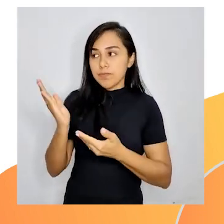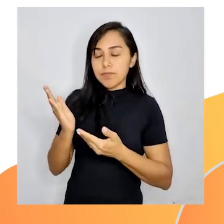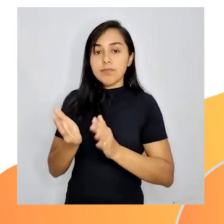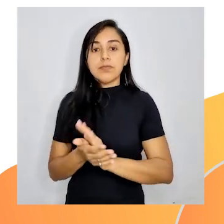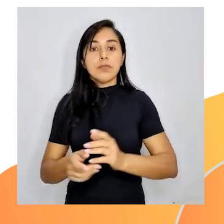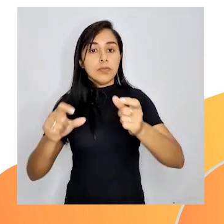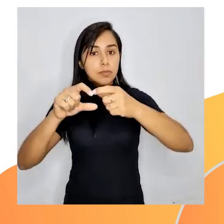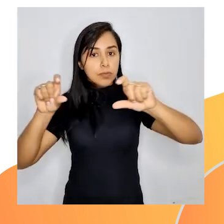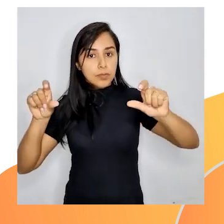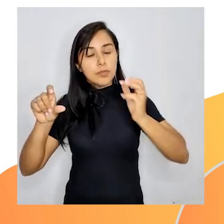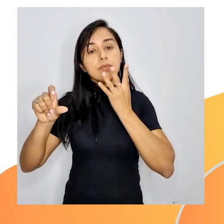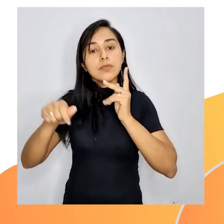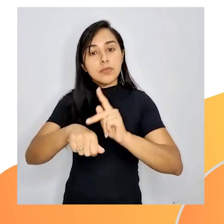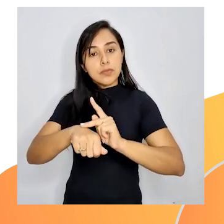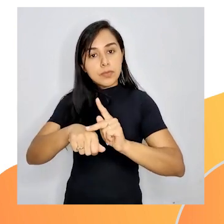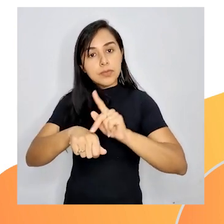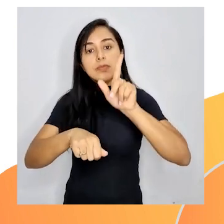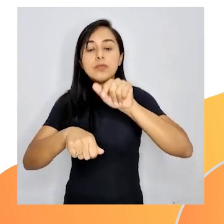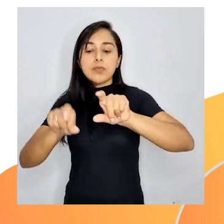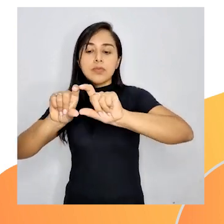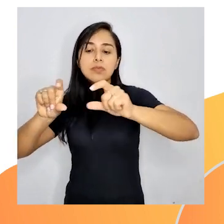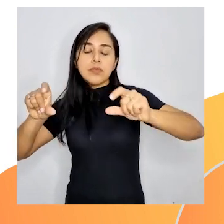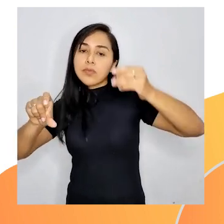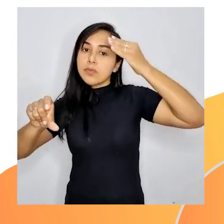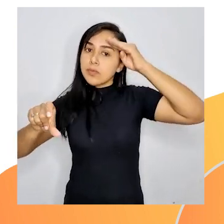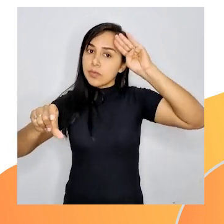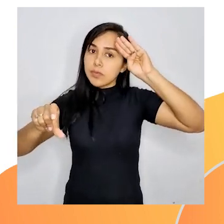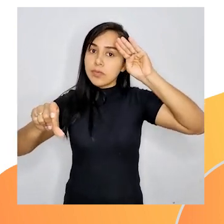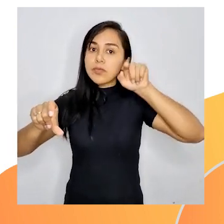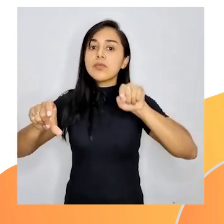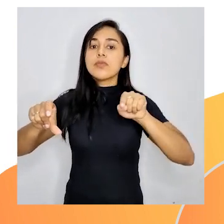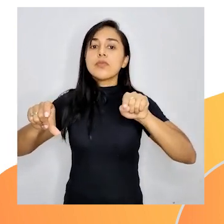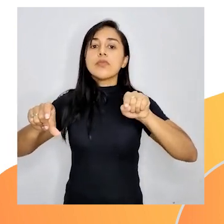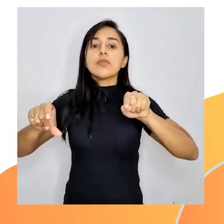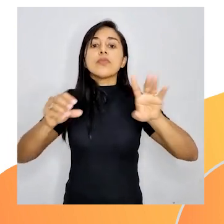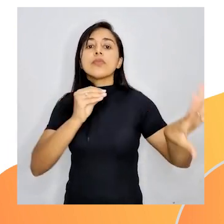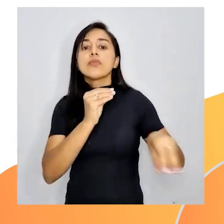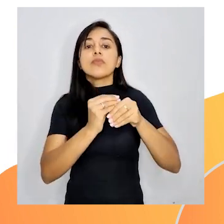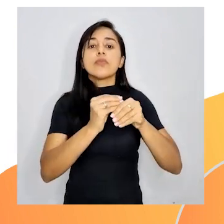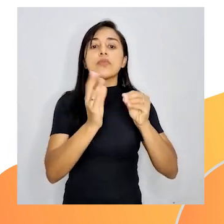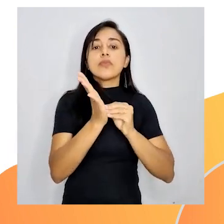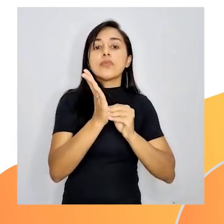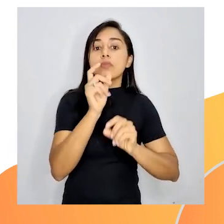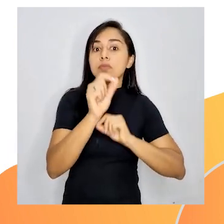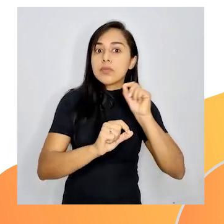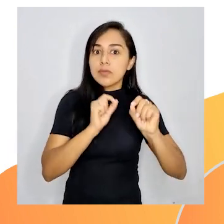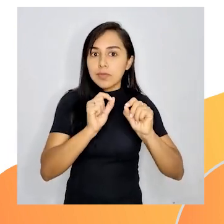oração principal, e o que está faltando nela? Está faltando justamente o